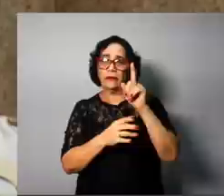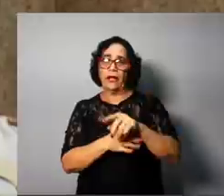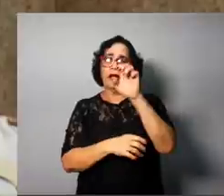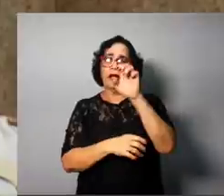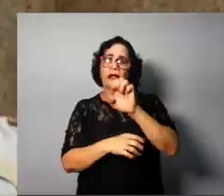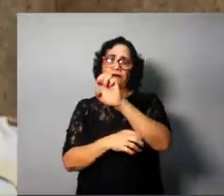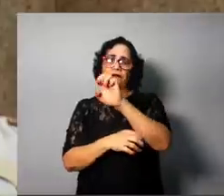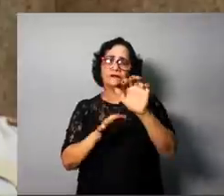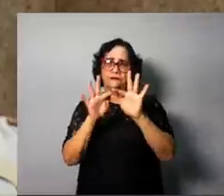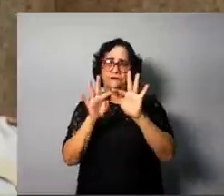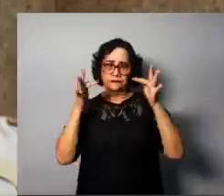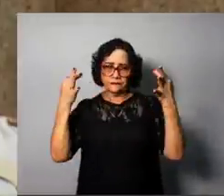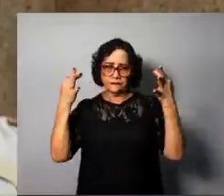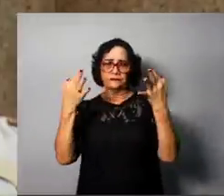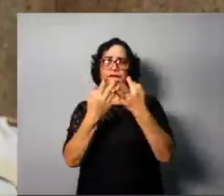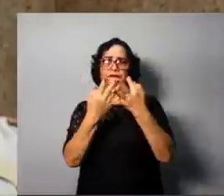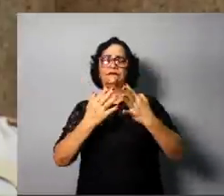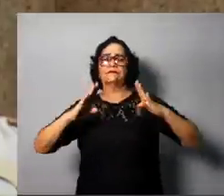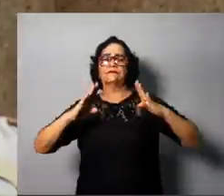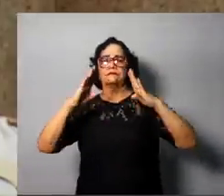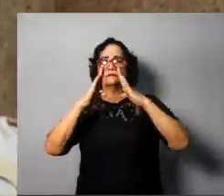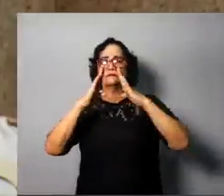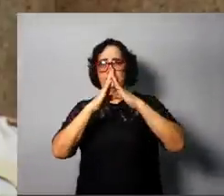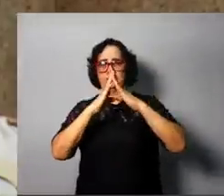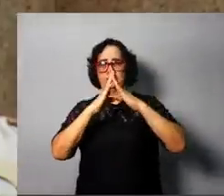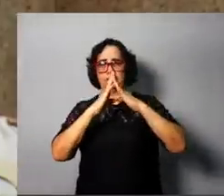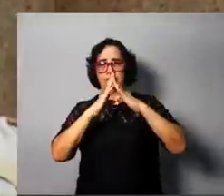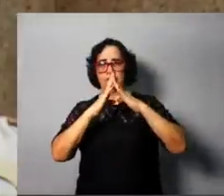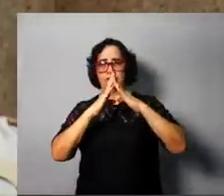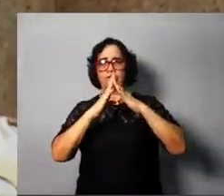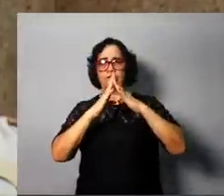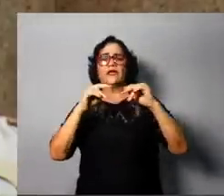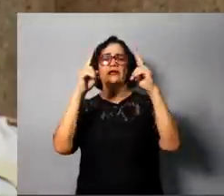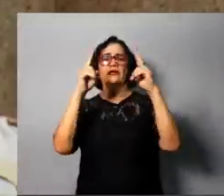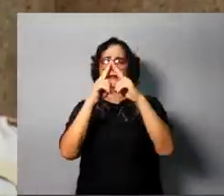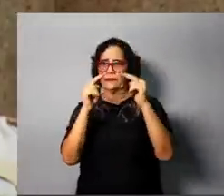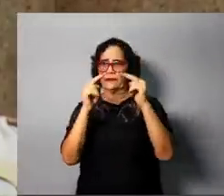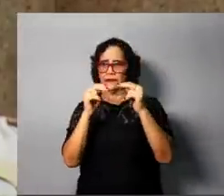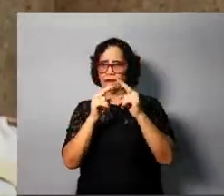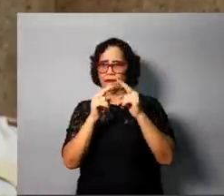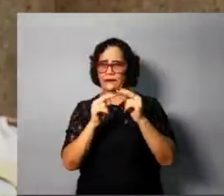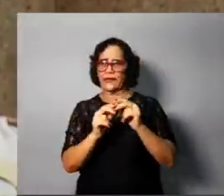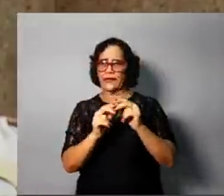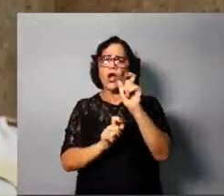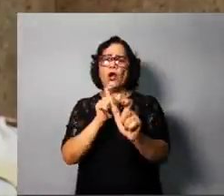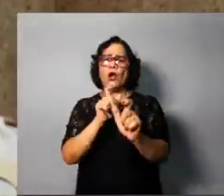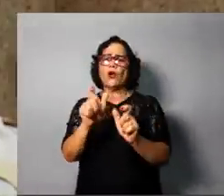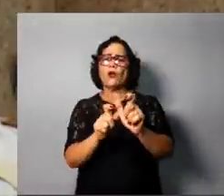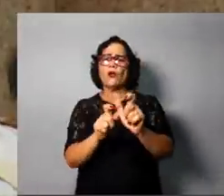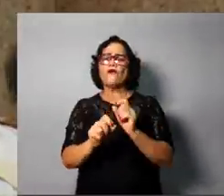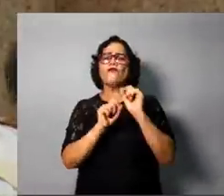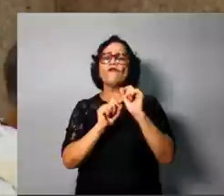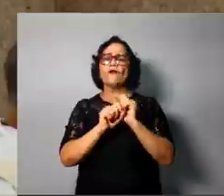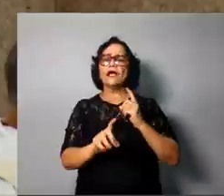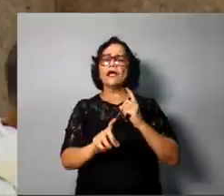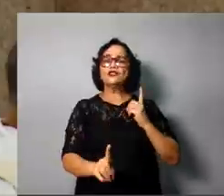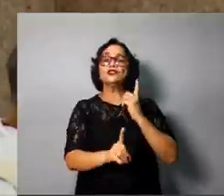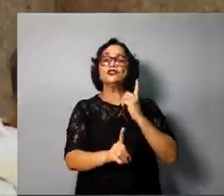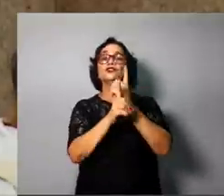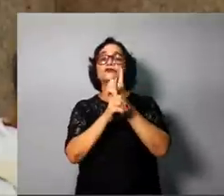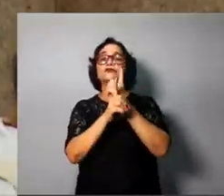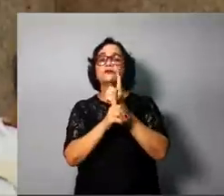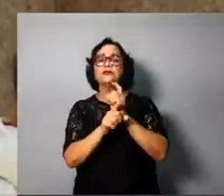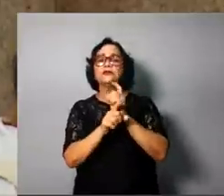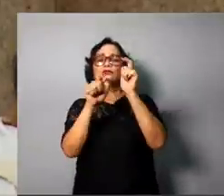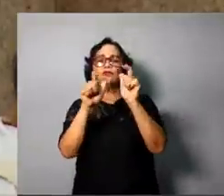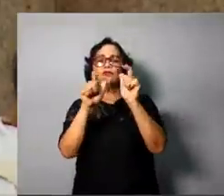na Casa de Nazaré, nos convida a descobrir onde